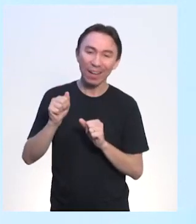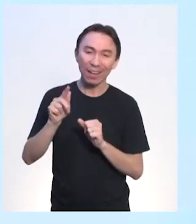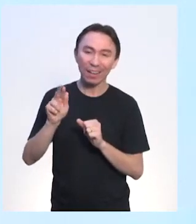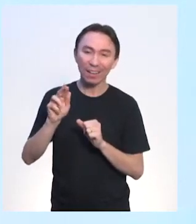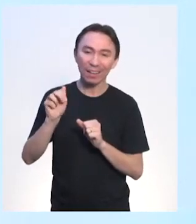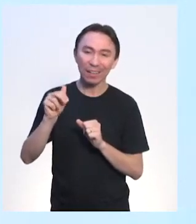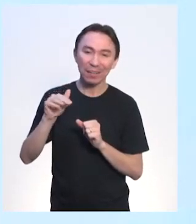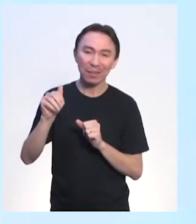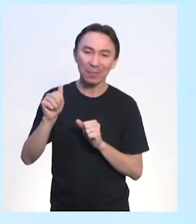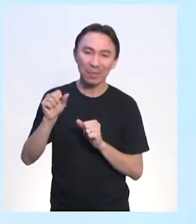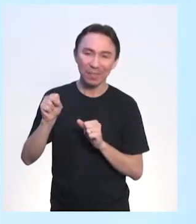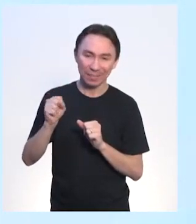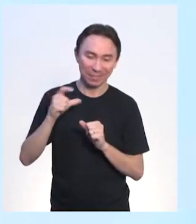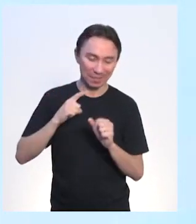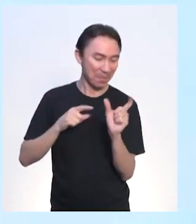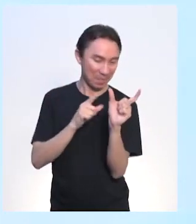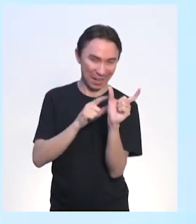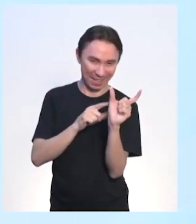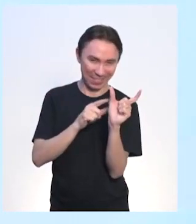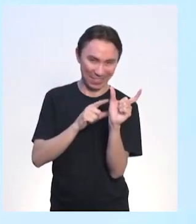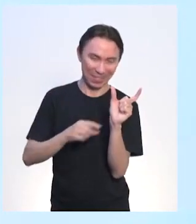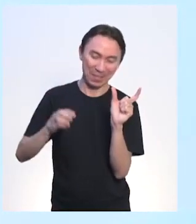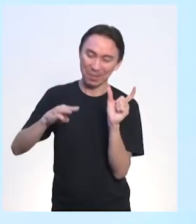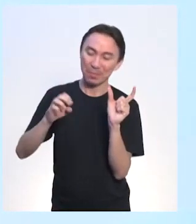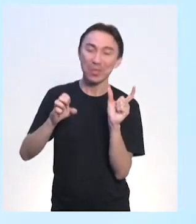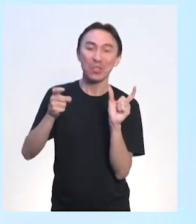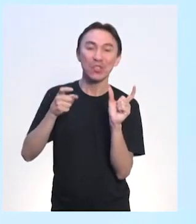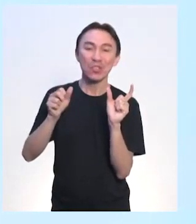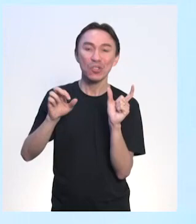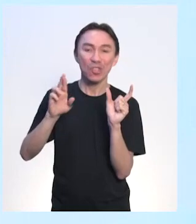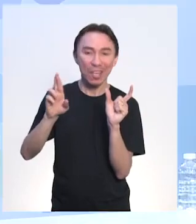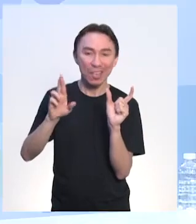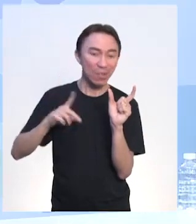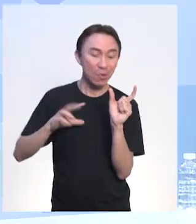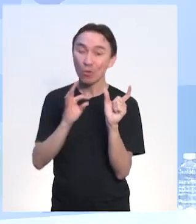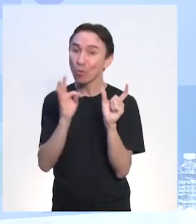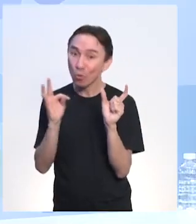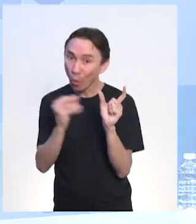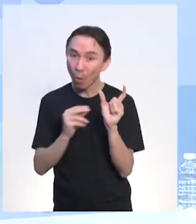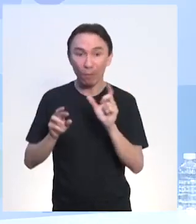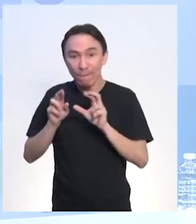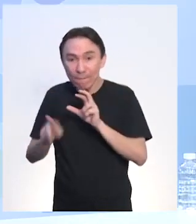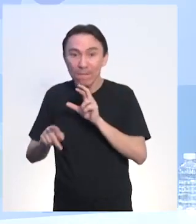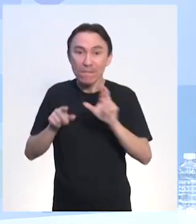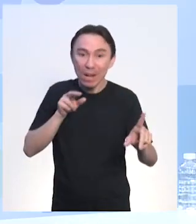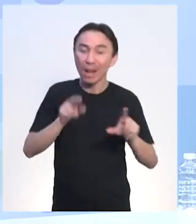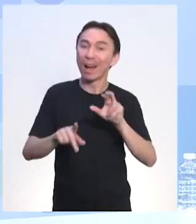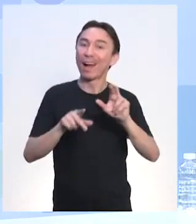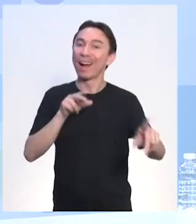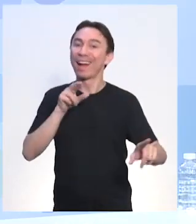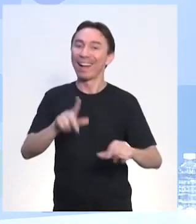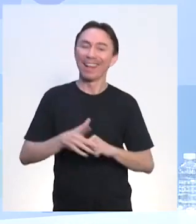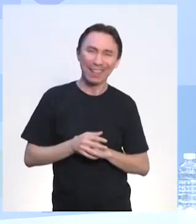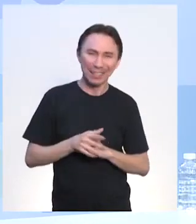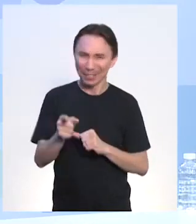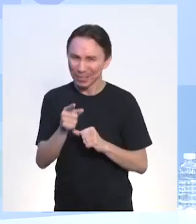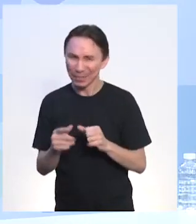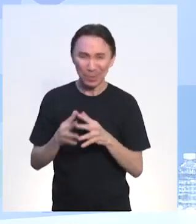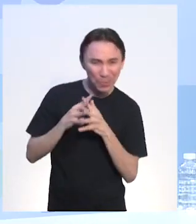palavra mexer, todos diferentes. Certo, pessoal? E aí, tiraram a